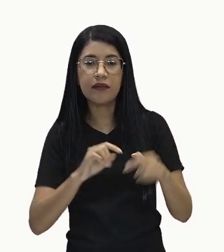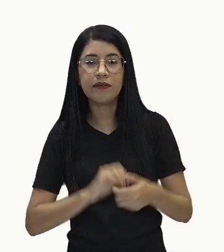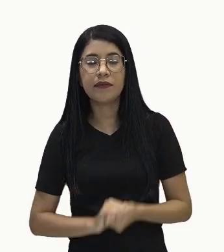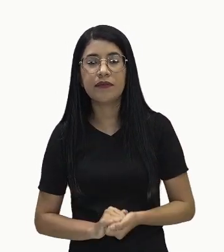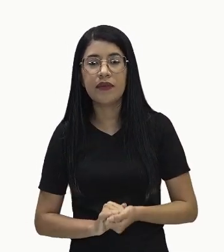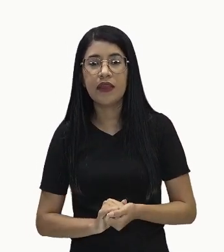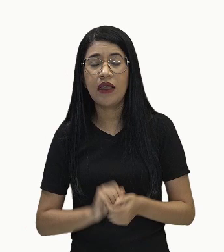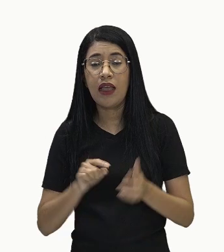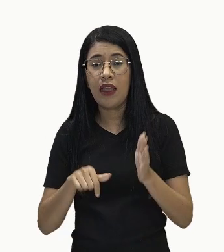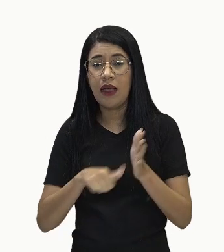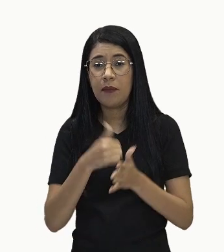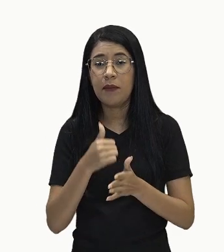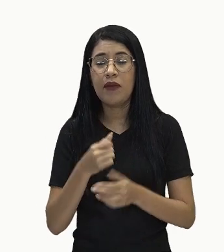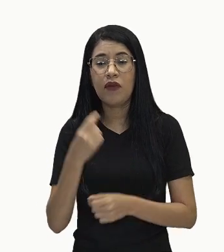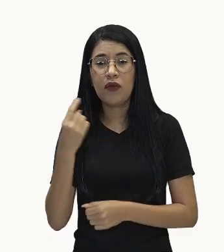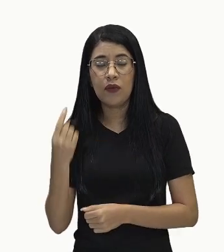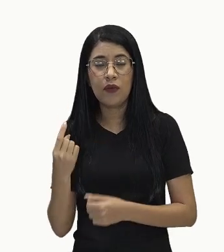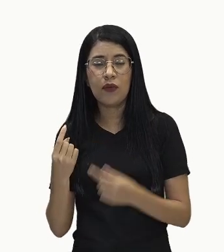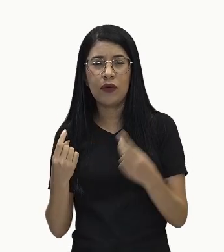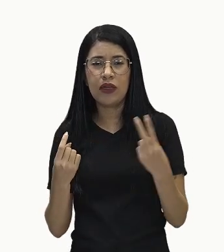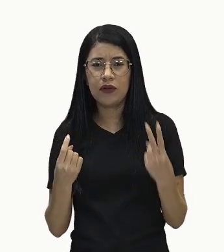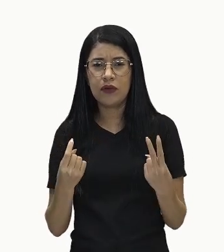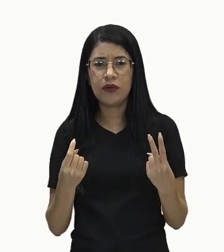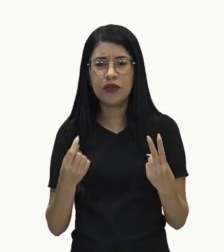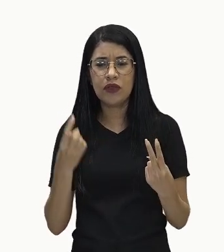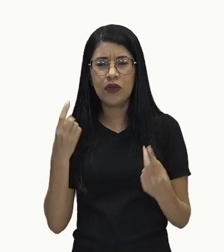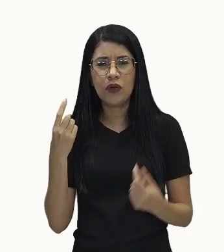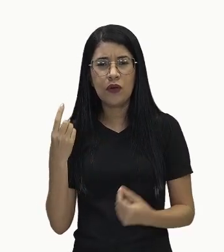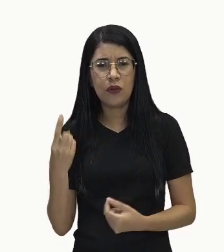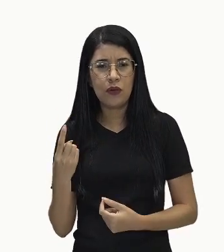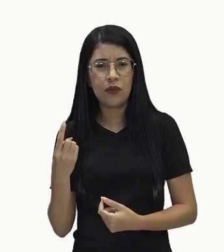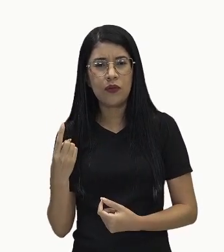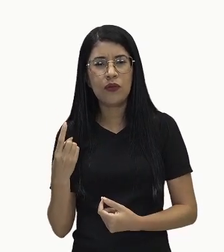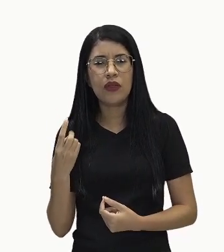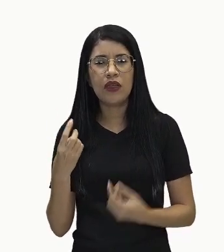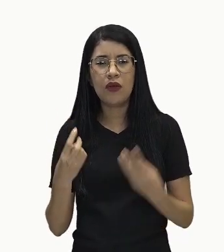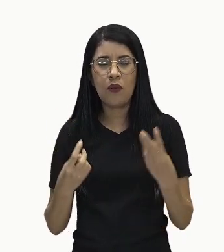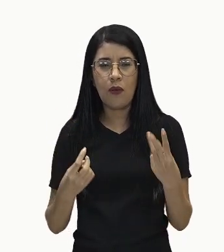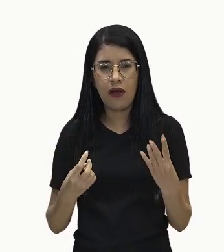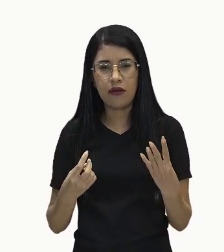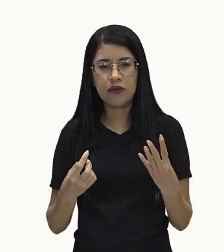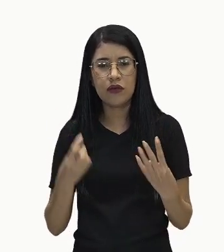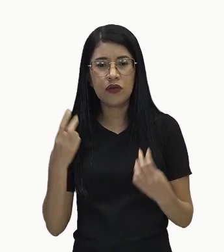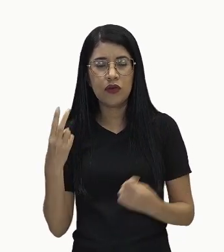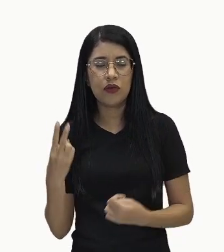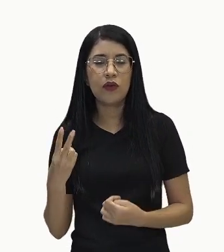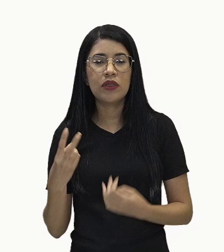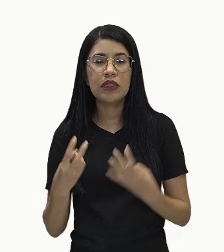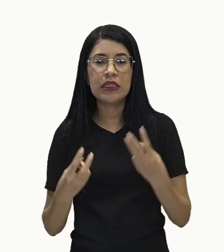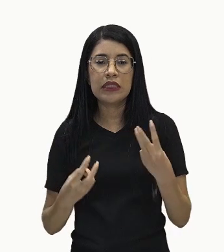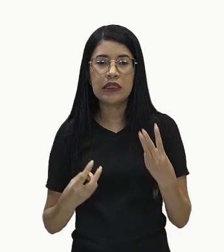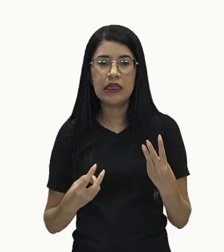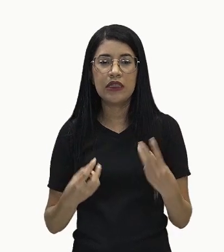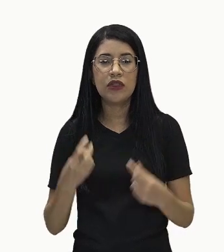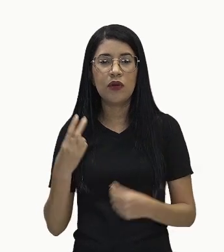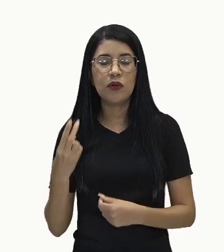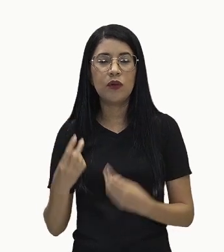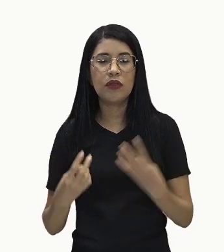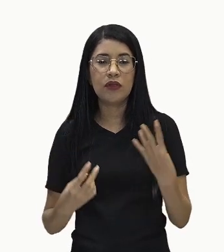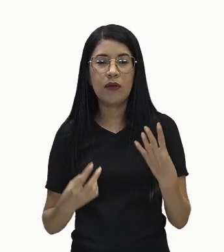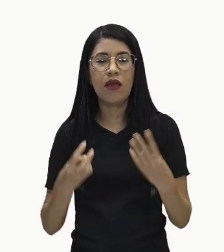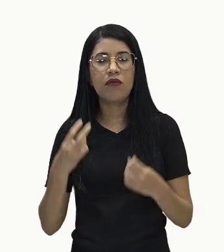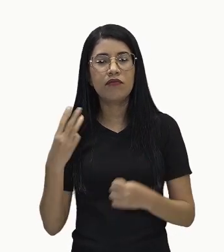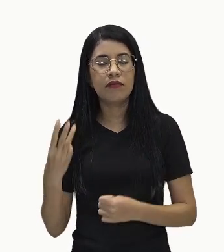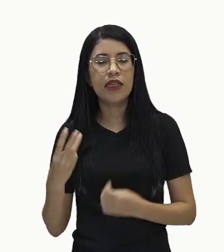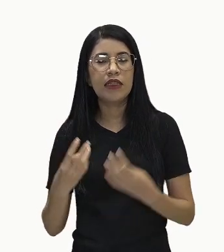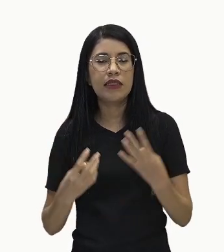informaram aos atletas quais deles se enfrentariam na primeira luta. A primeira luta foi entre os atletas 1 e 2, 1